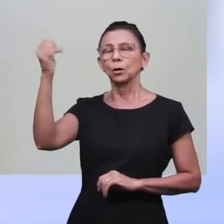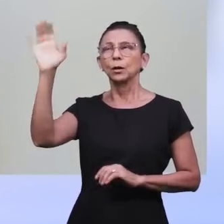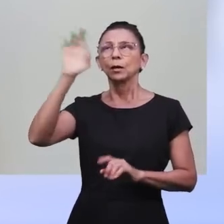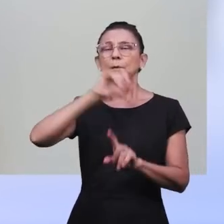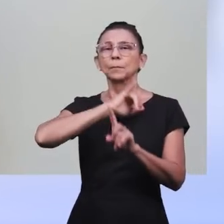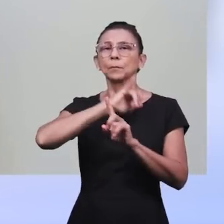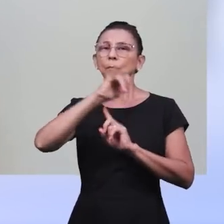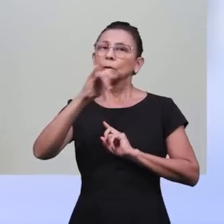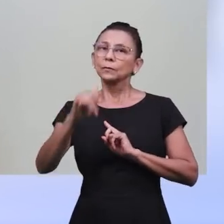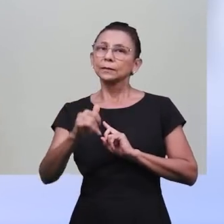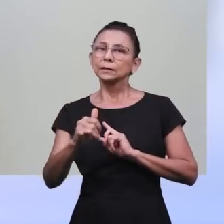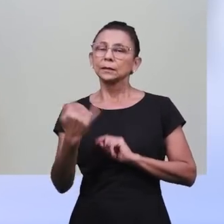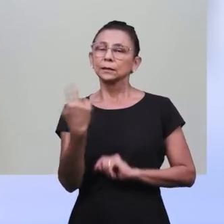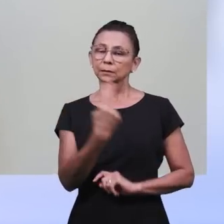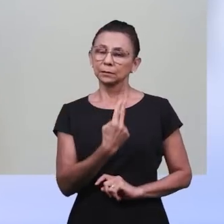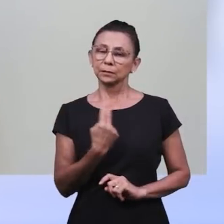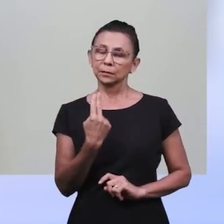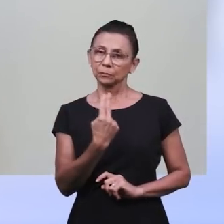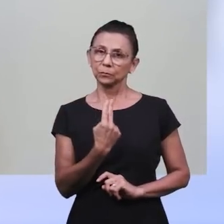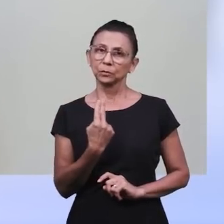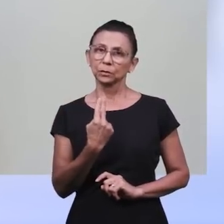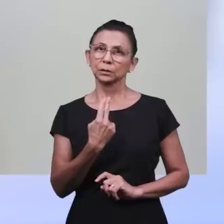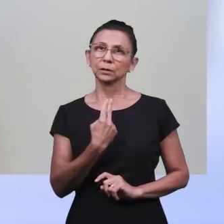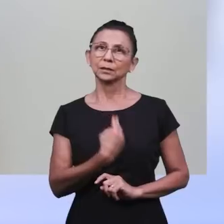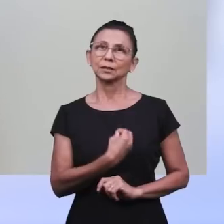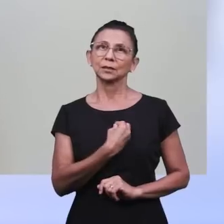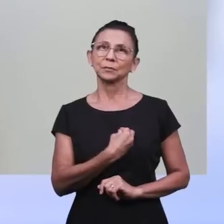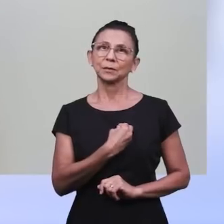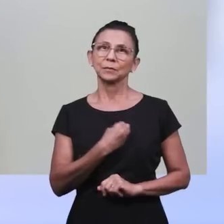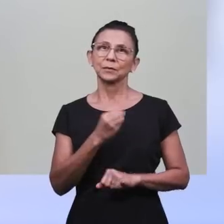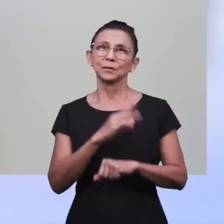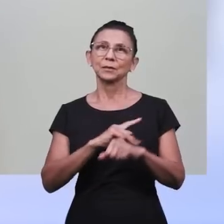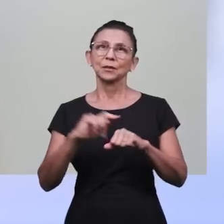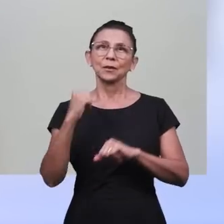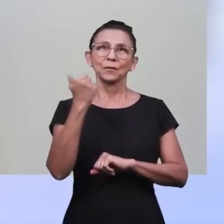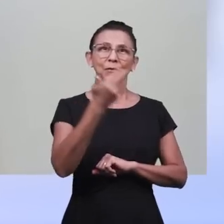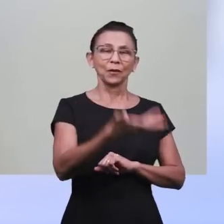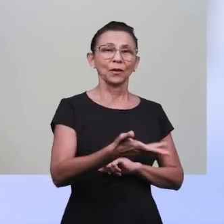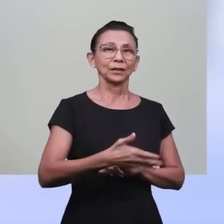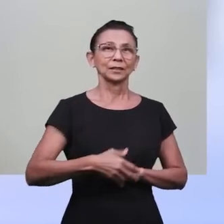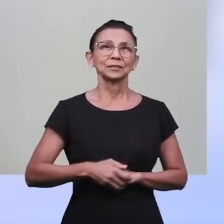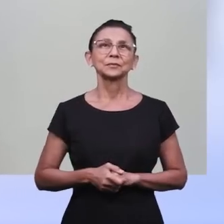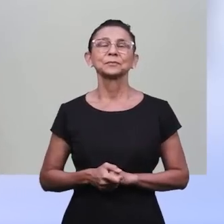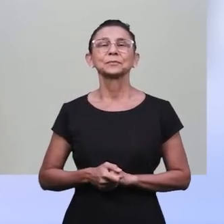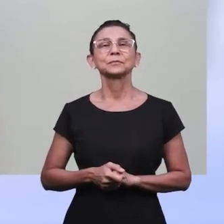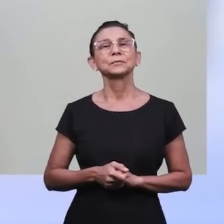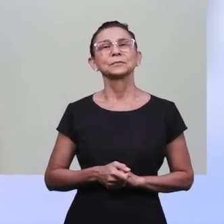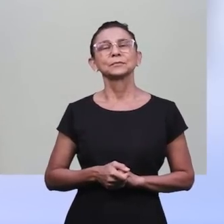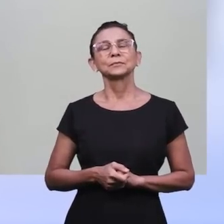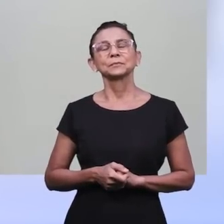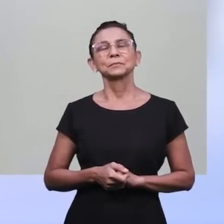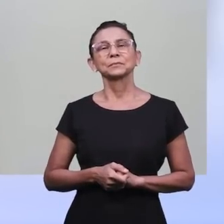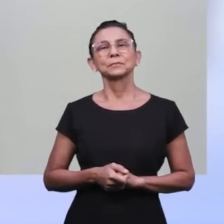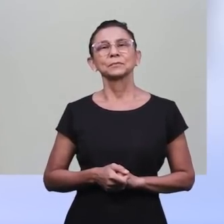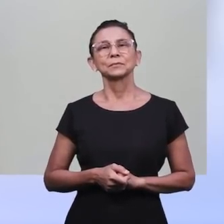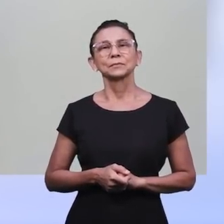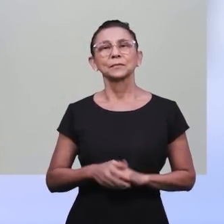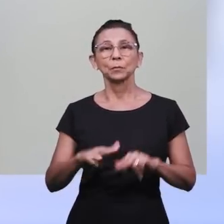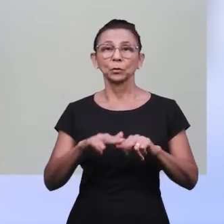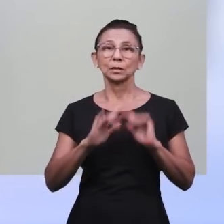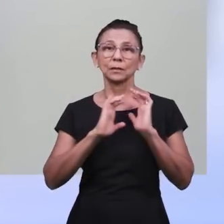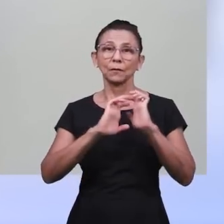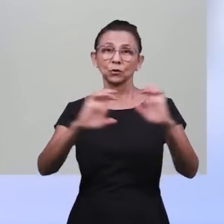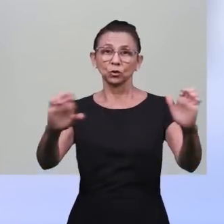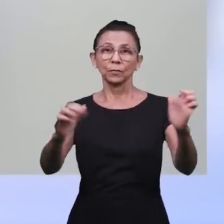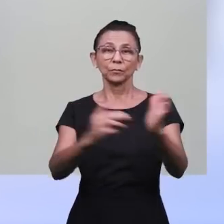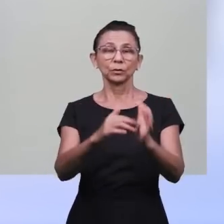já fala, Jovens Sem Fronteiras. E o Senhor falou que iria me usar. E vejo isso, o início dessa promessa do Senhor se cumprindo em minha vida. Glória a